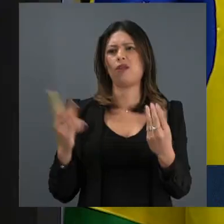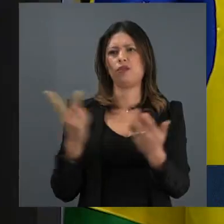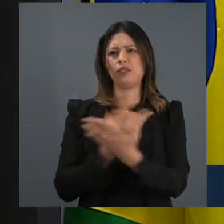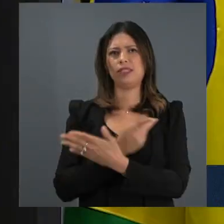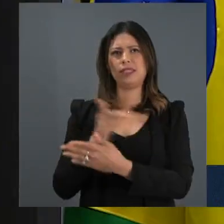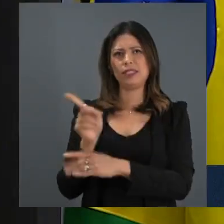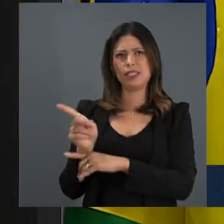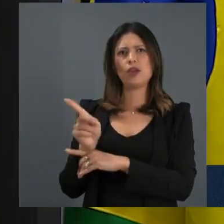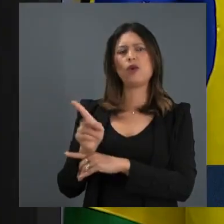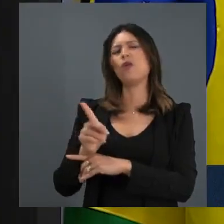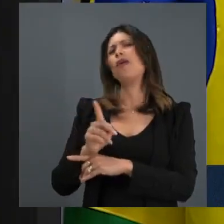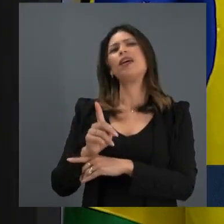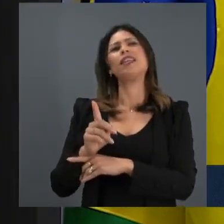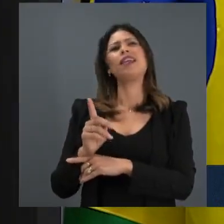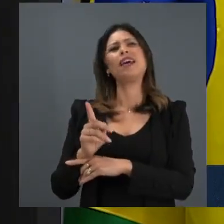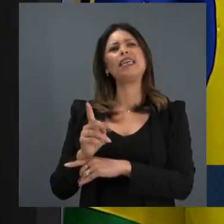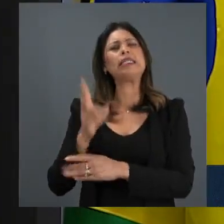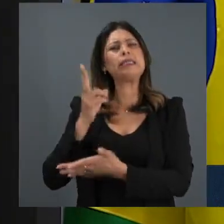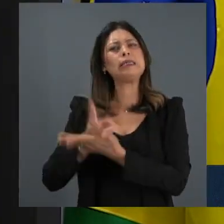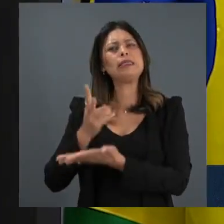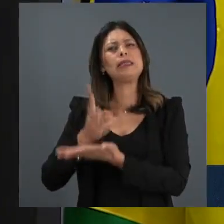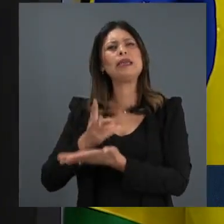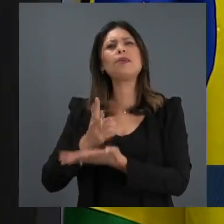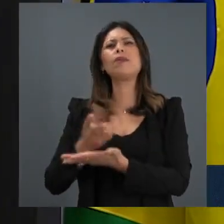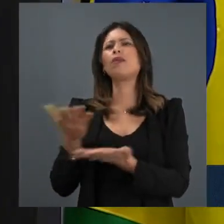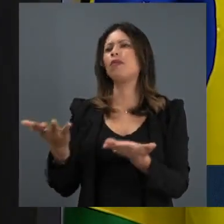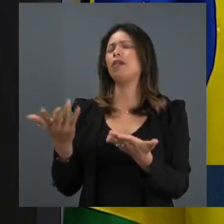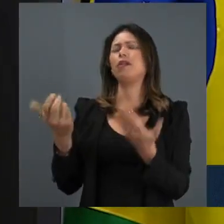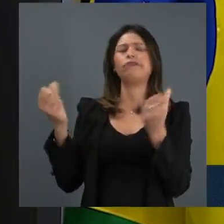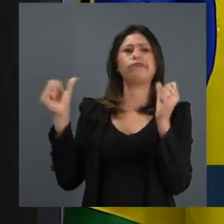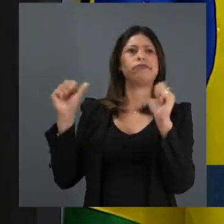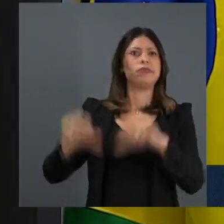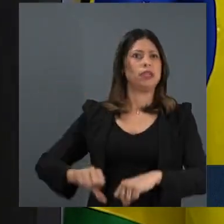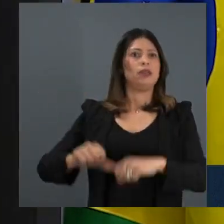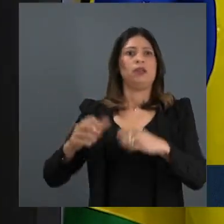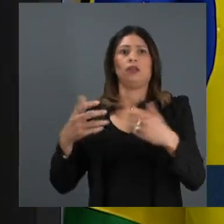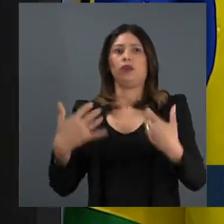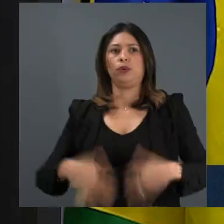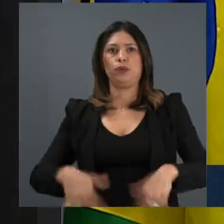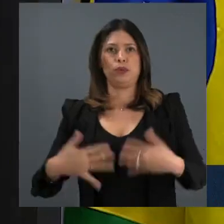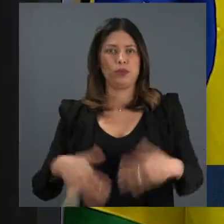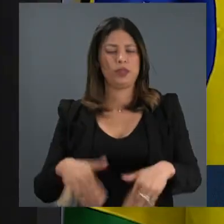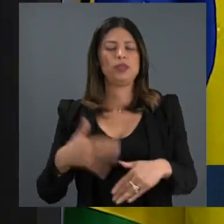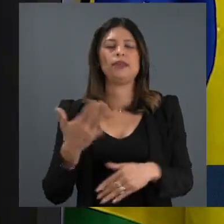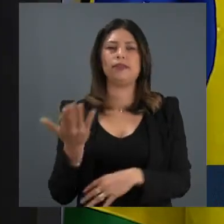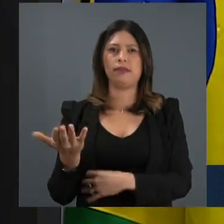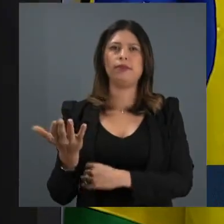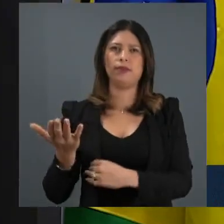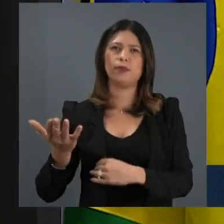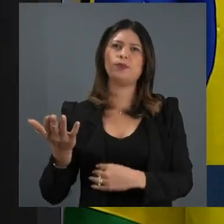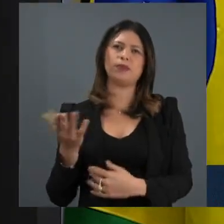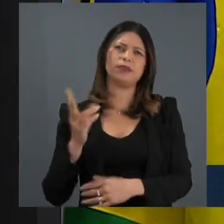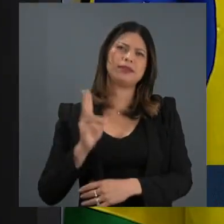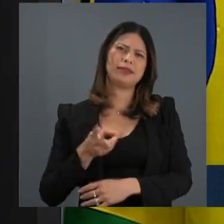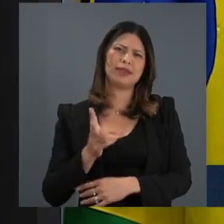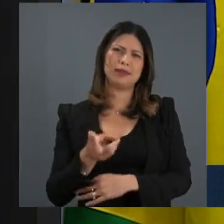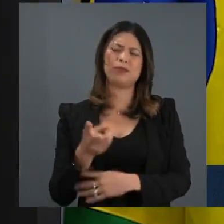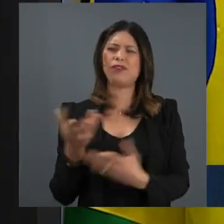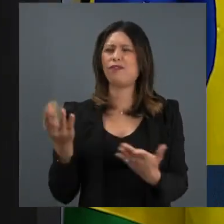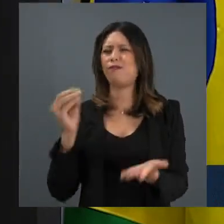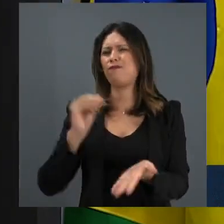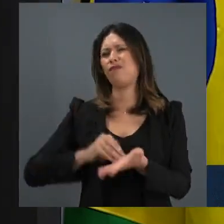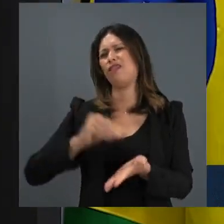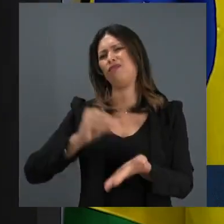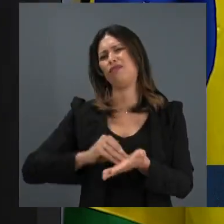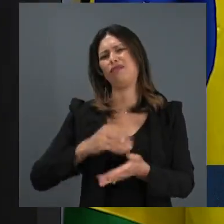Supremo Tribunal Federal, cada vez mais avassaladores, cada vez mais